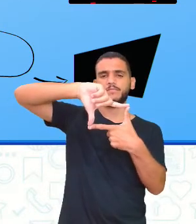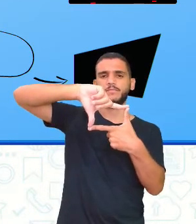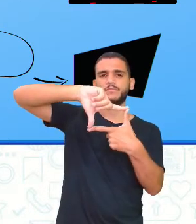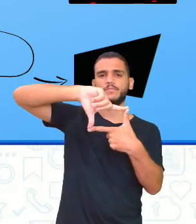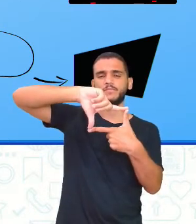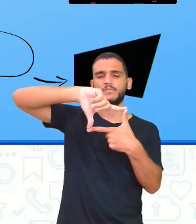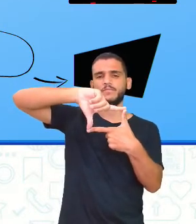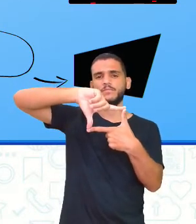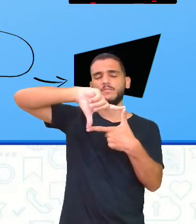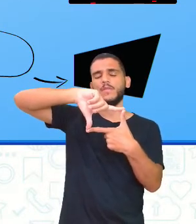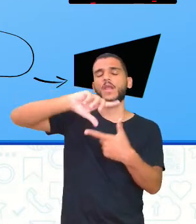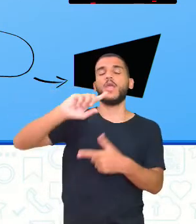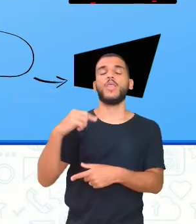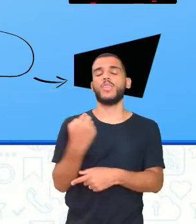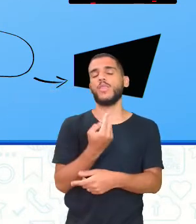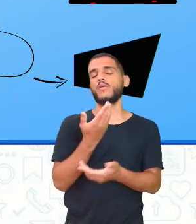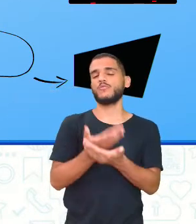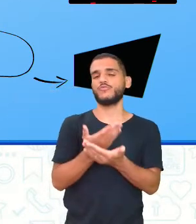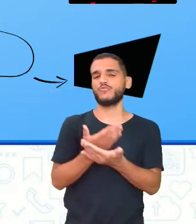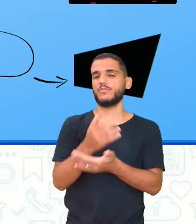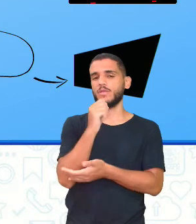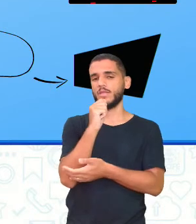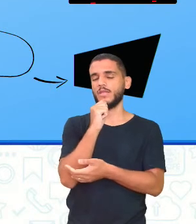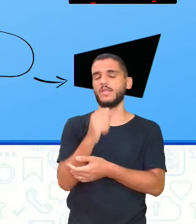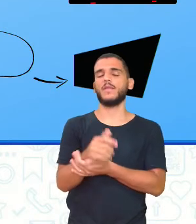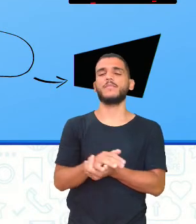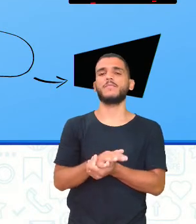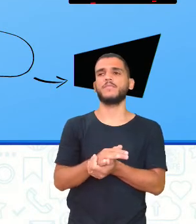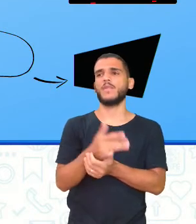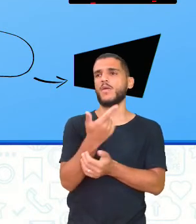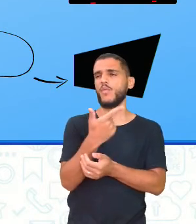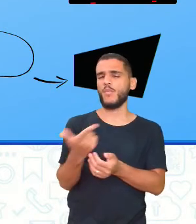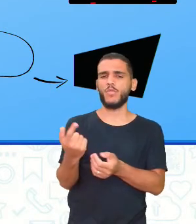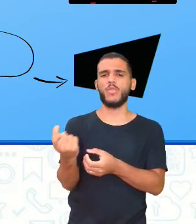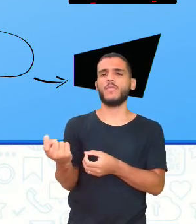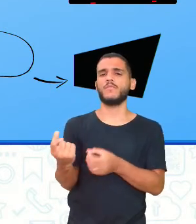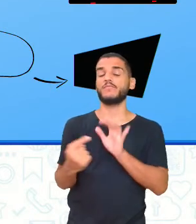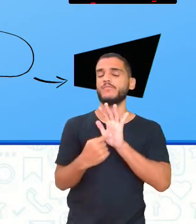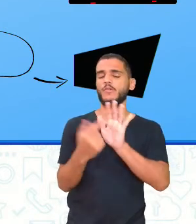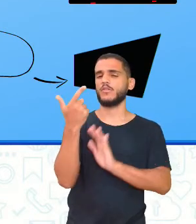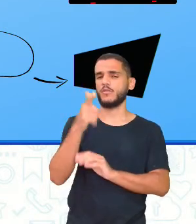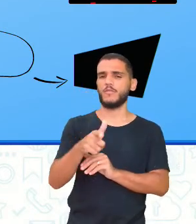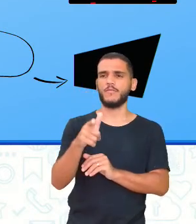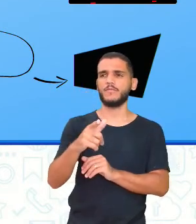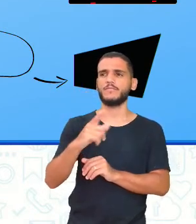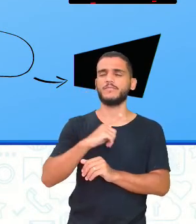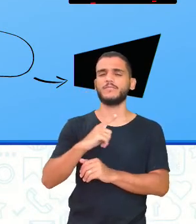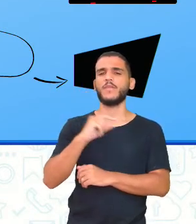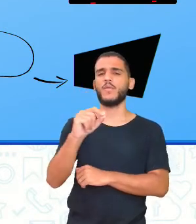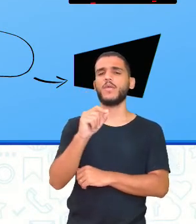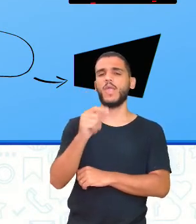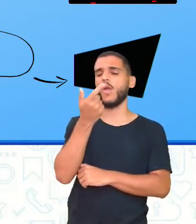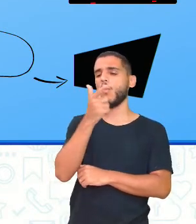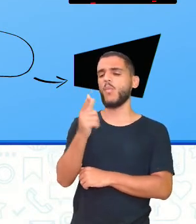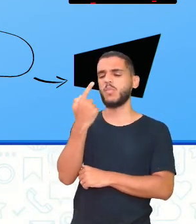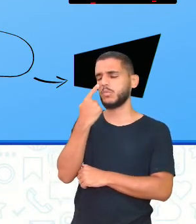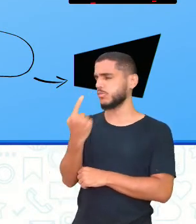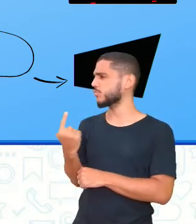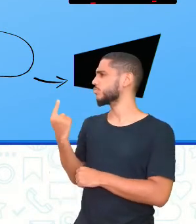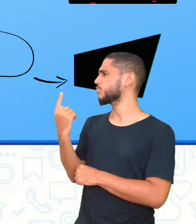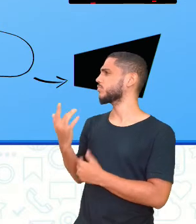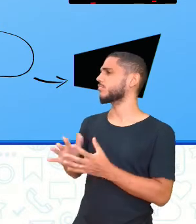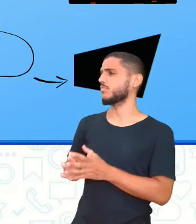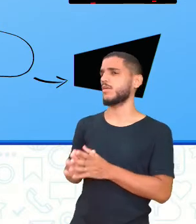vai dar uma olhadinha. Esses outros, traz de volta para cá, esses outros, o que acontece com esses